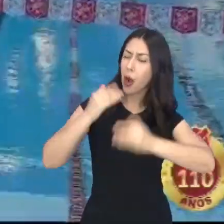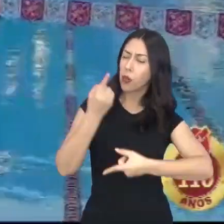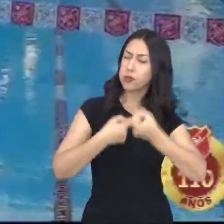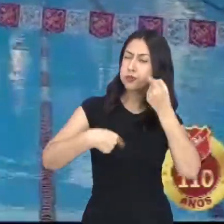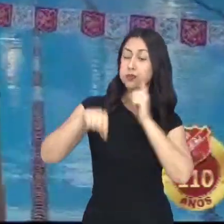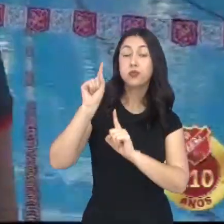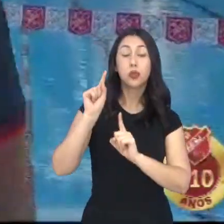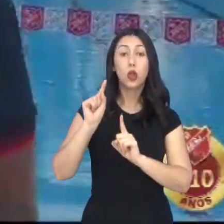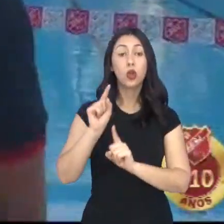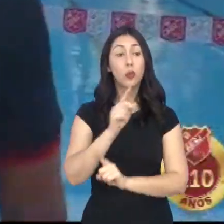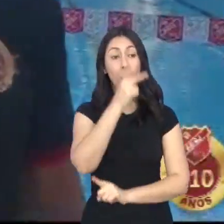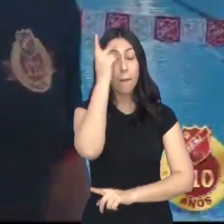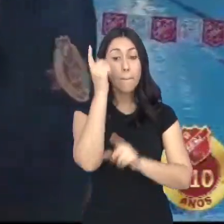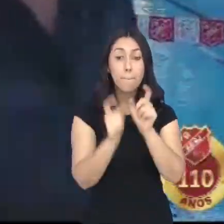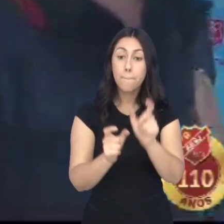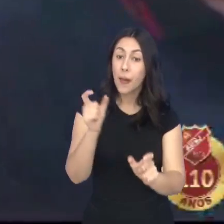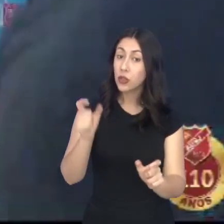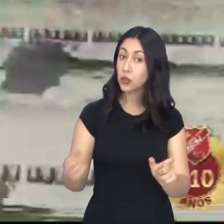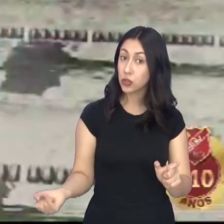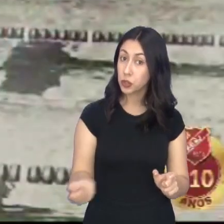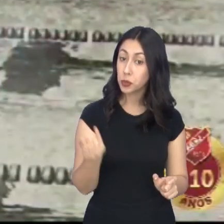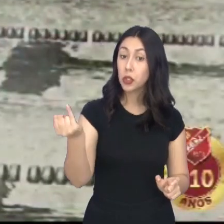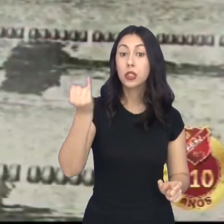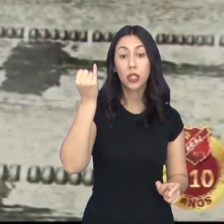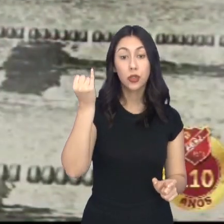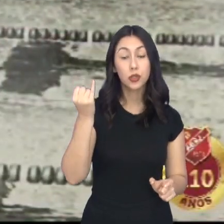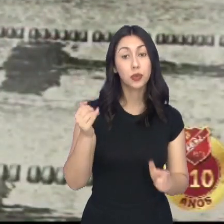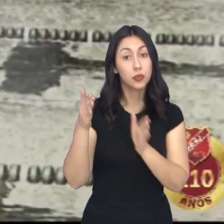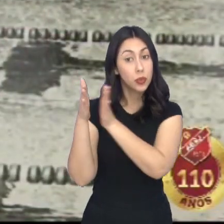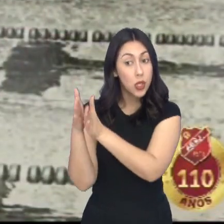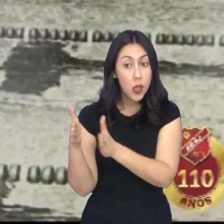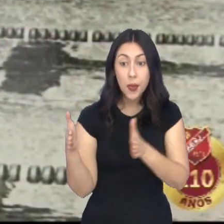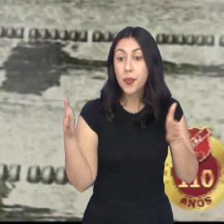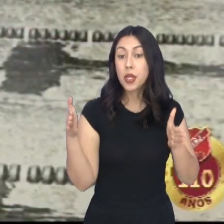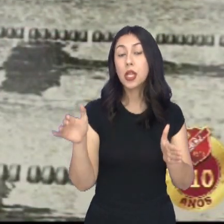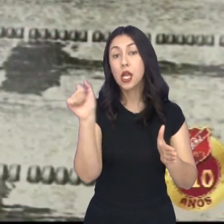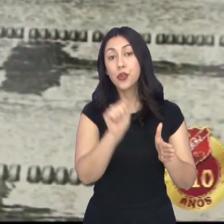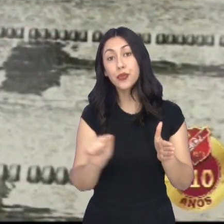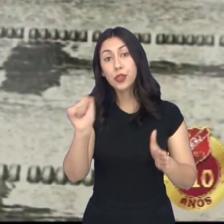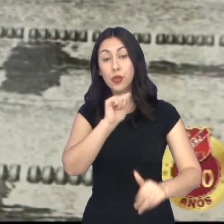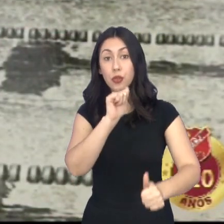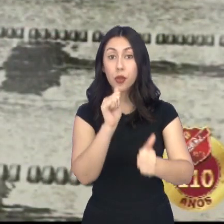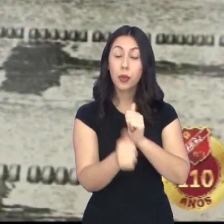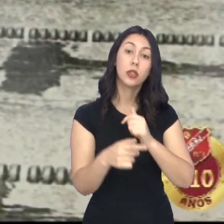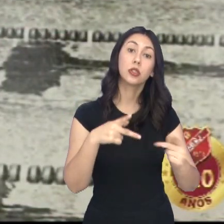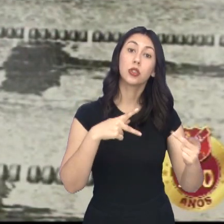surgimento de grandes nomes da modalidade. Neste período, a Associação Esportiva São José